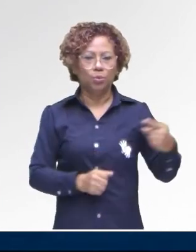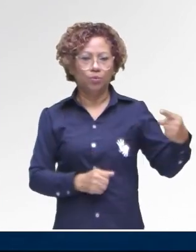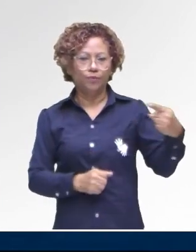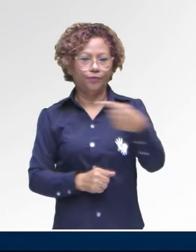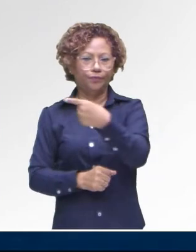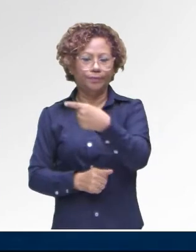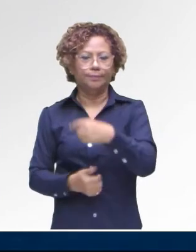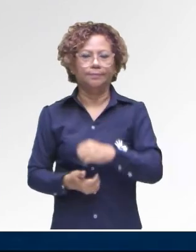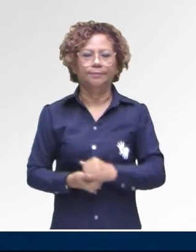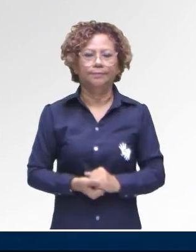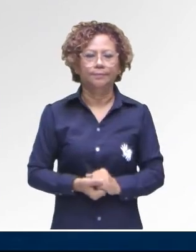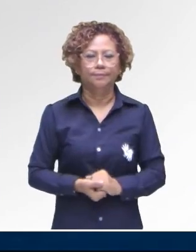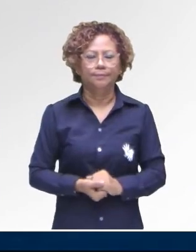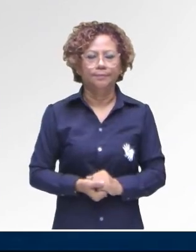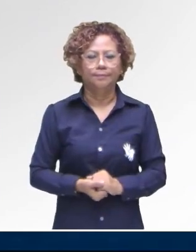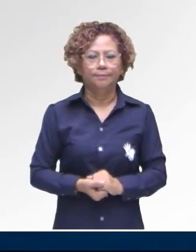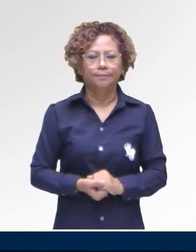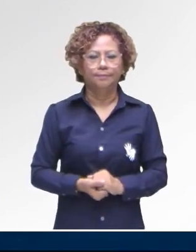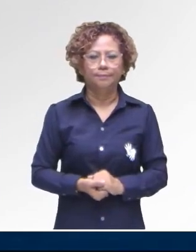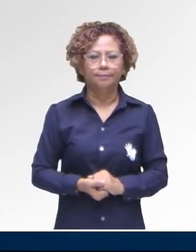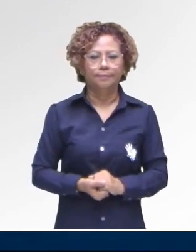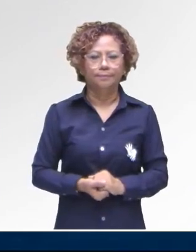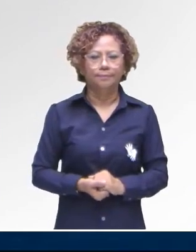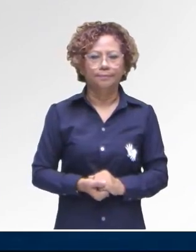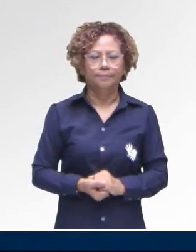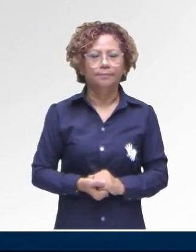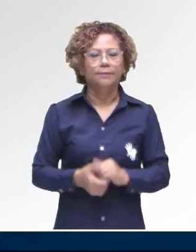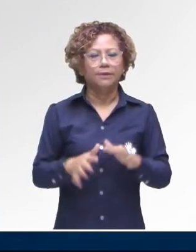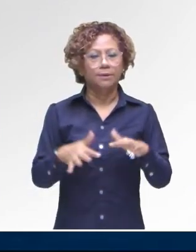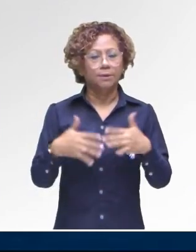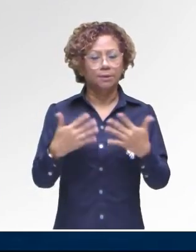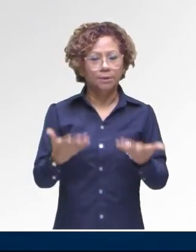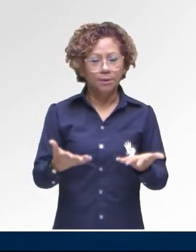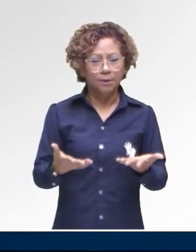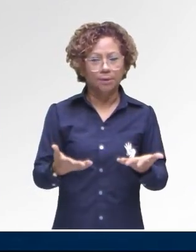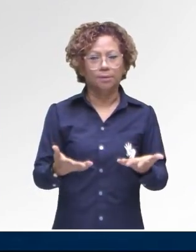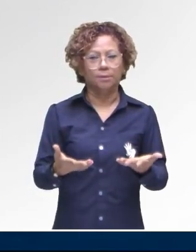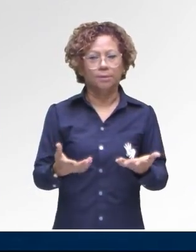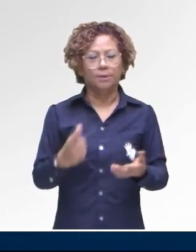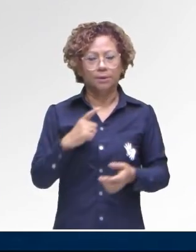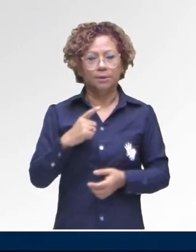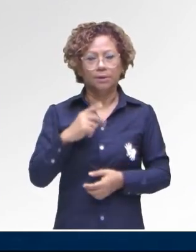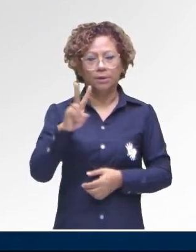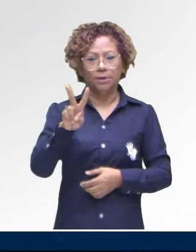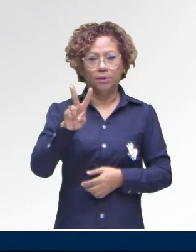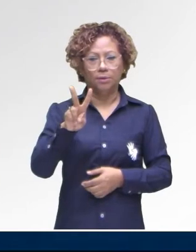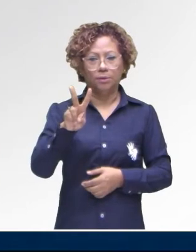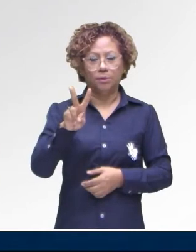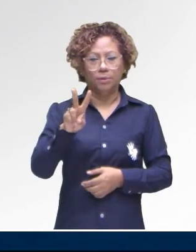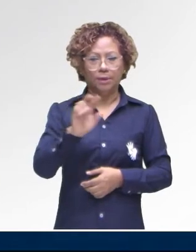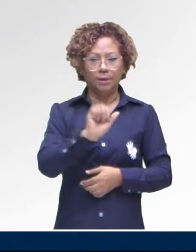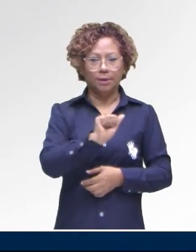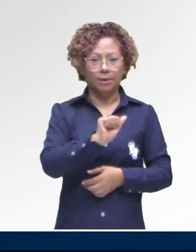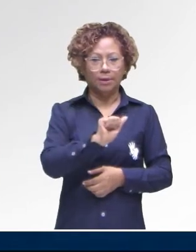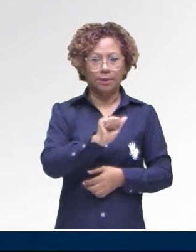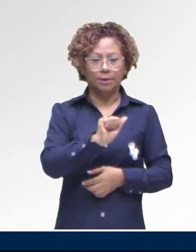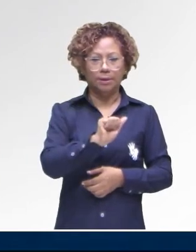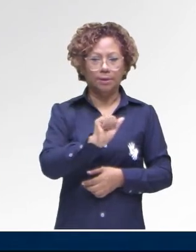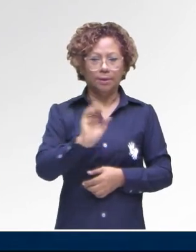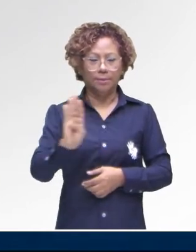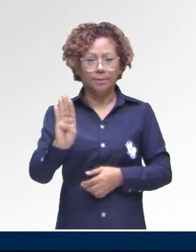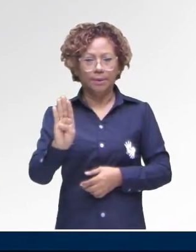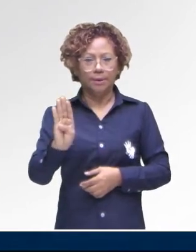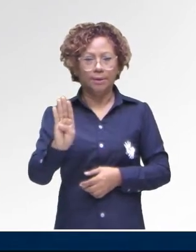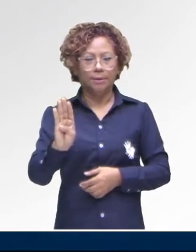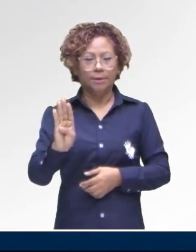Aqui nosso segmento AB. Então, o segmento de reta possui 2 pontos, A, B, que delimitam